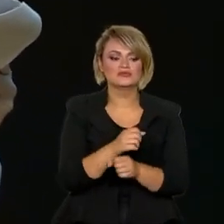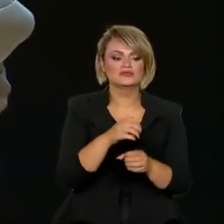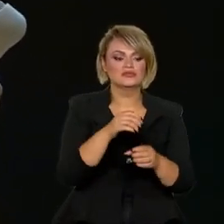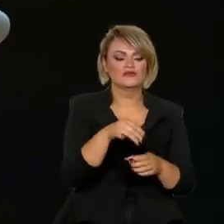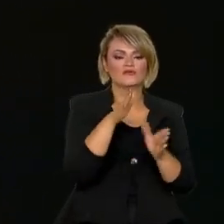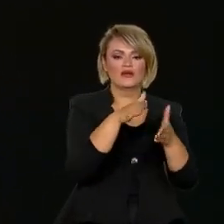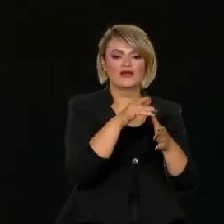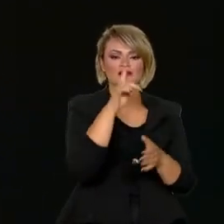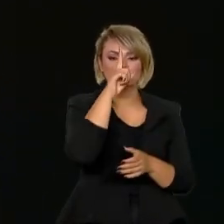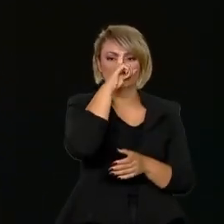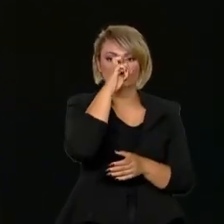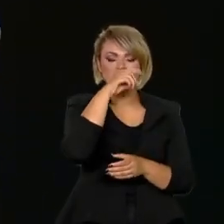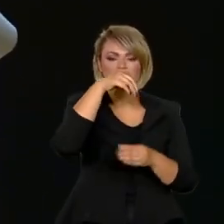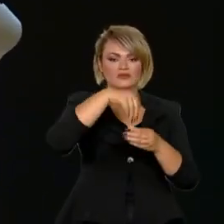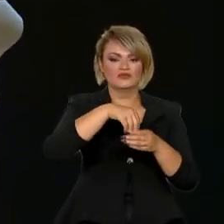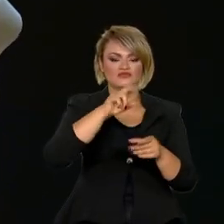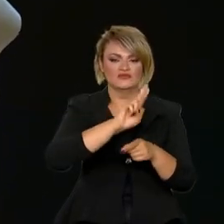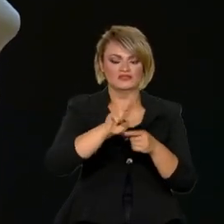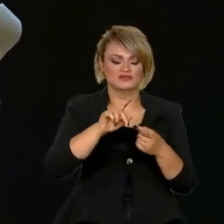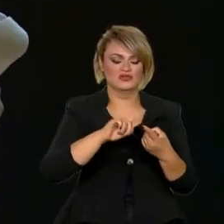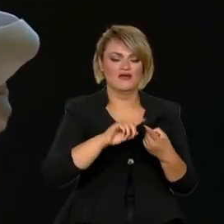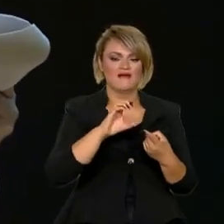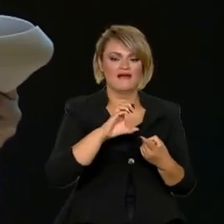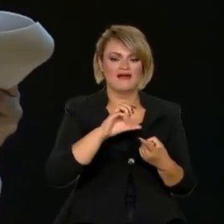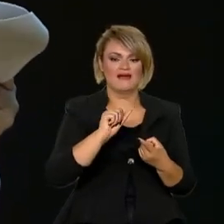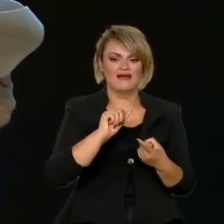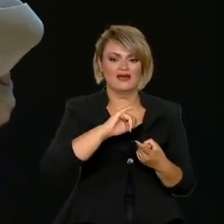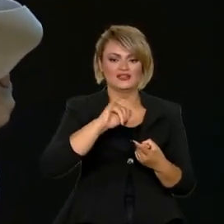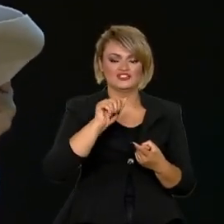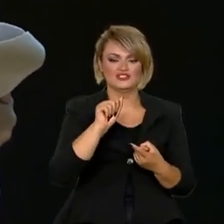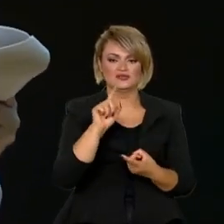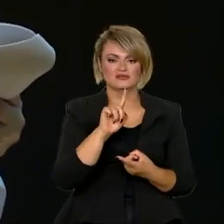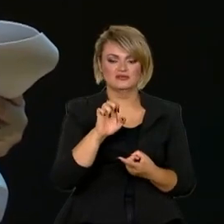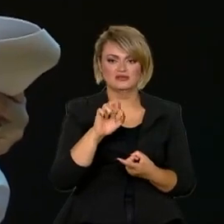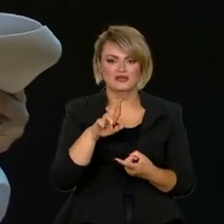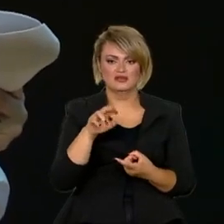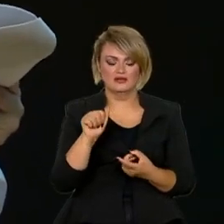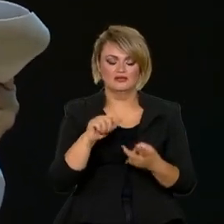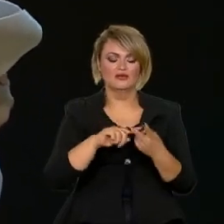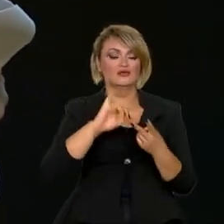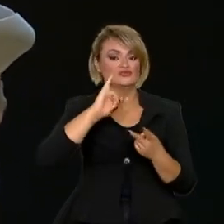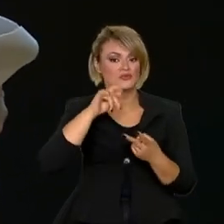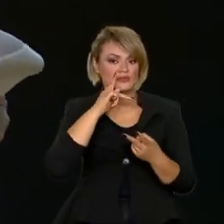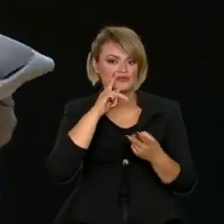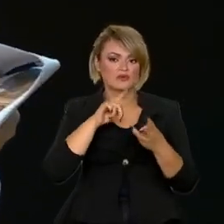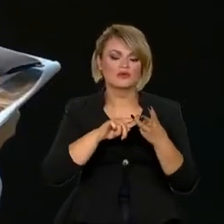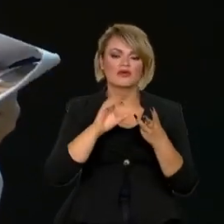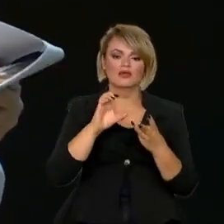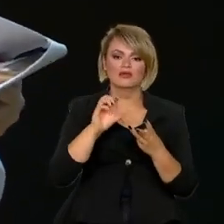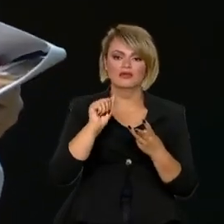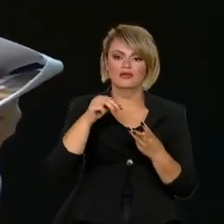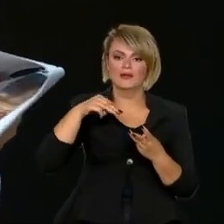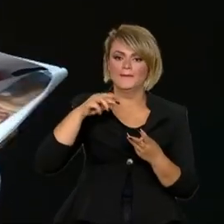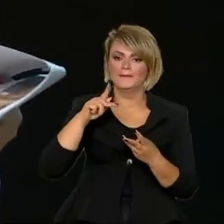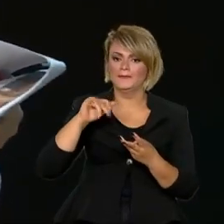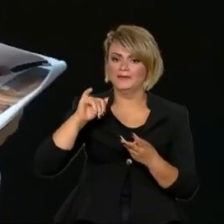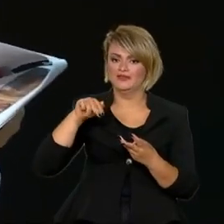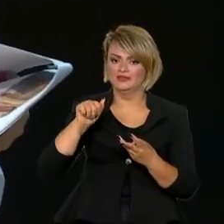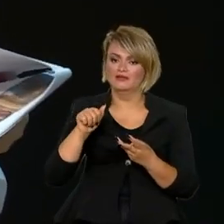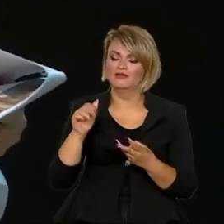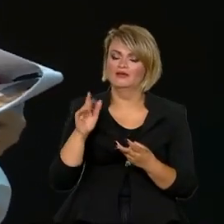hospitais universitários, o de Cajazeiras, o de Campina Grande e o de João Pessoa. Além disso, vamos garantir,